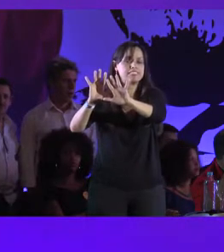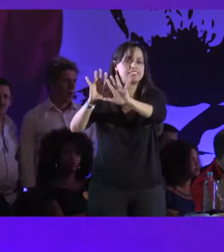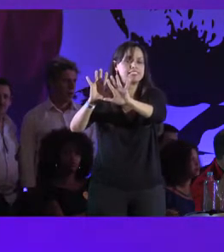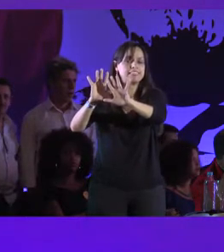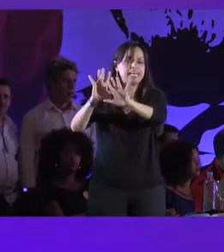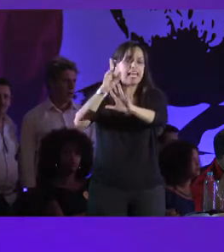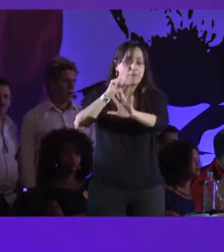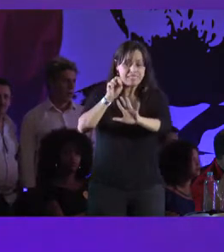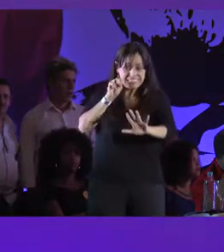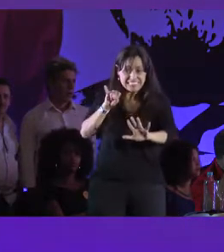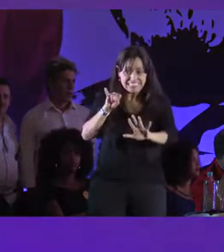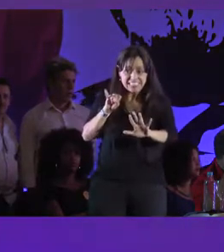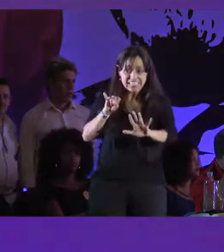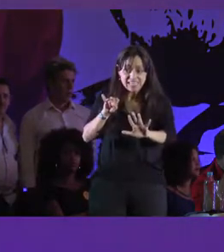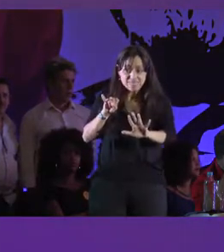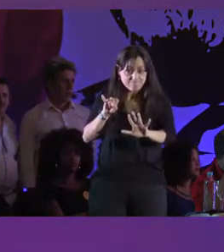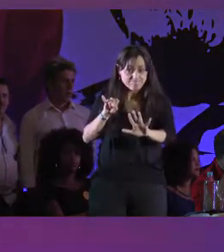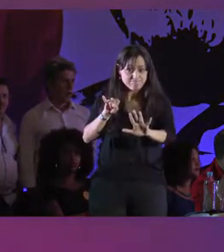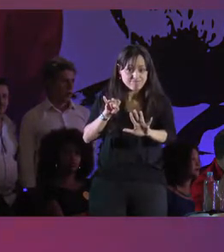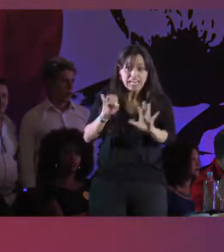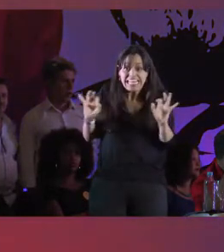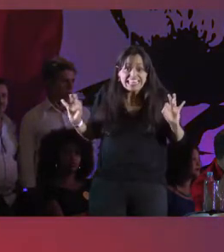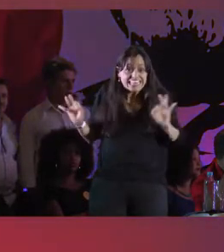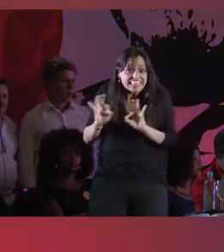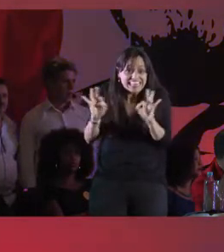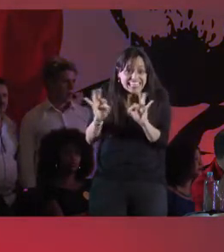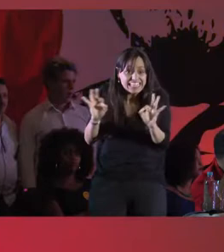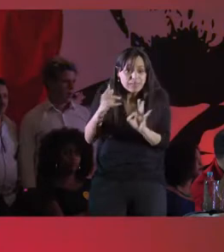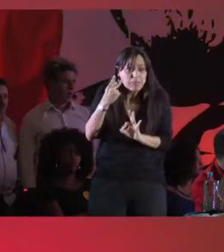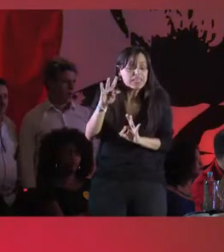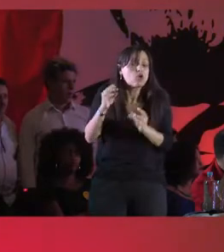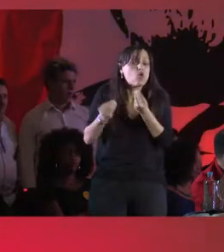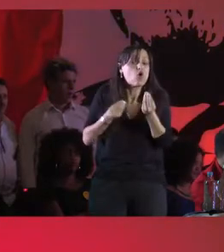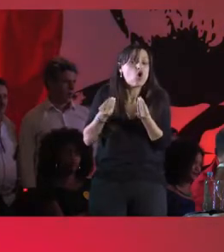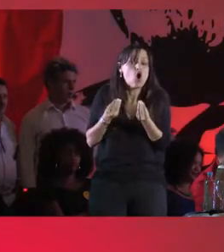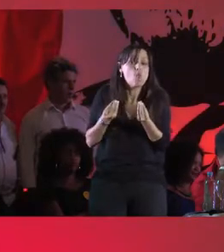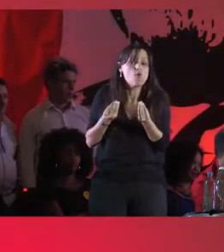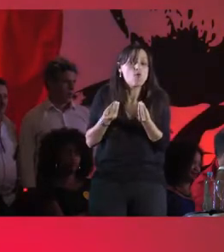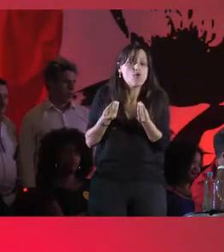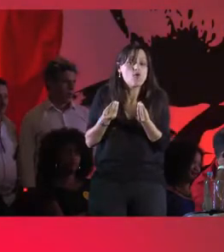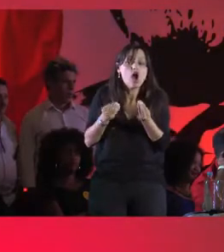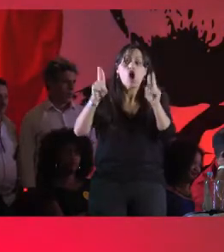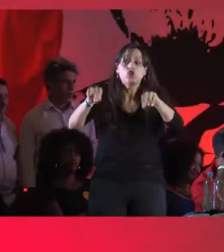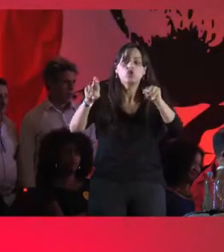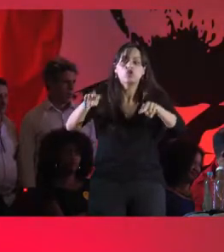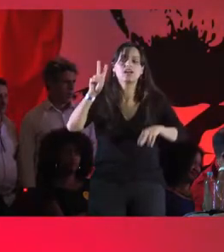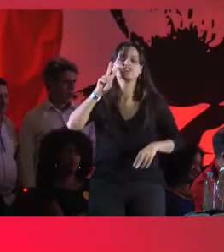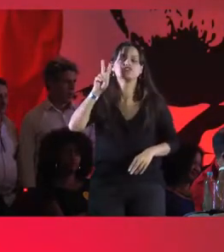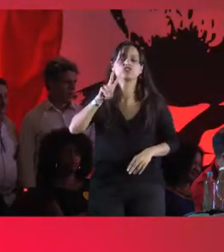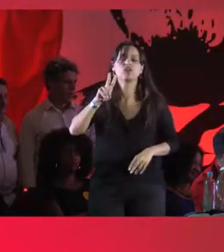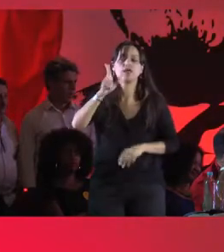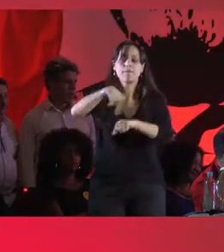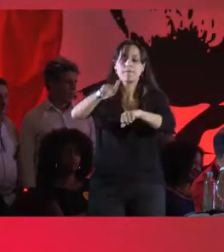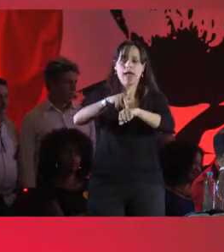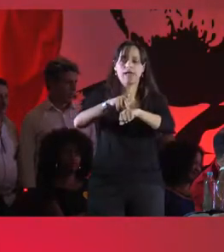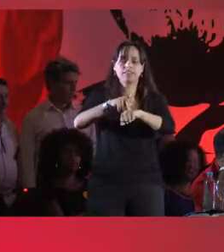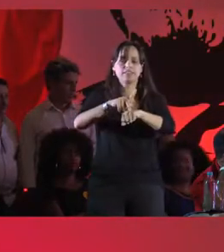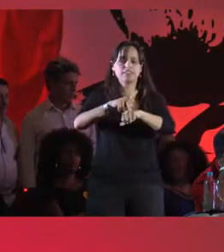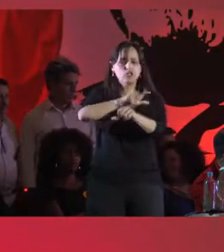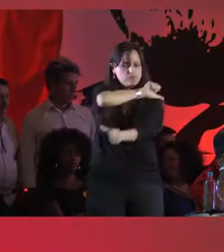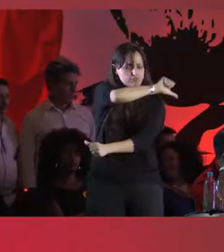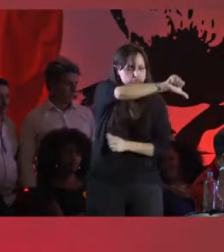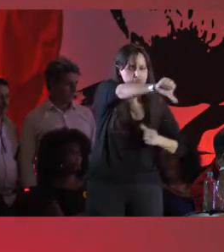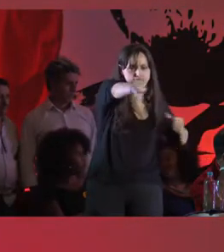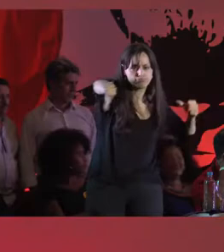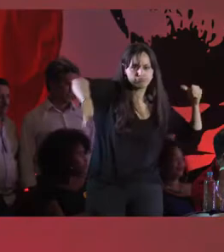que nunca antes na história do país um partido fez uma revolução social